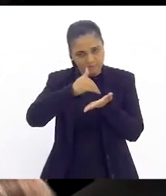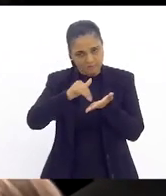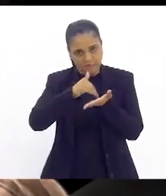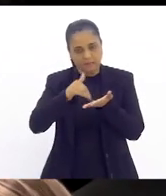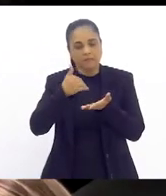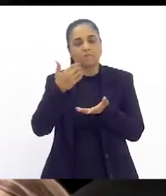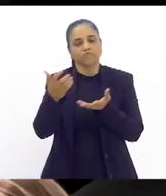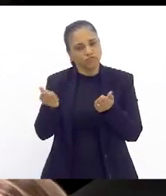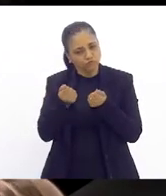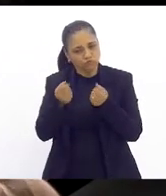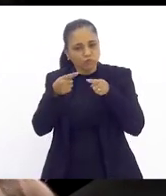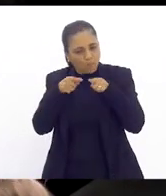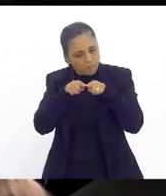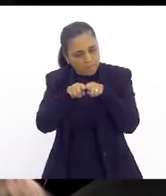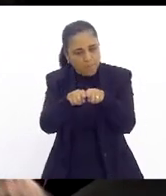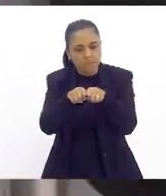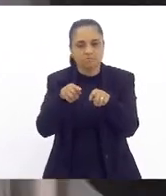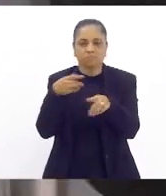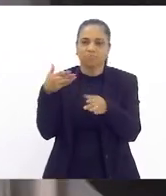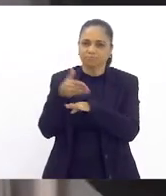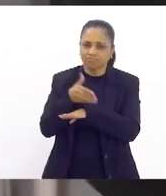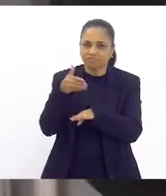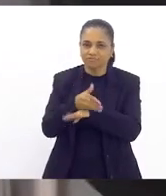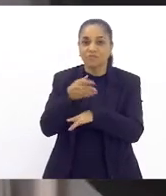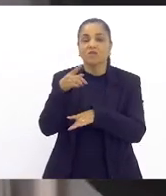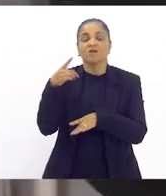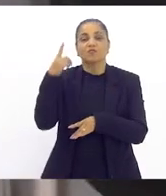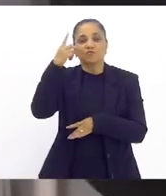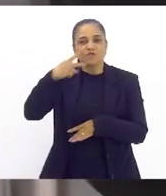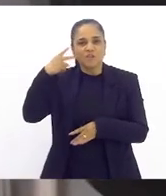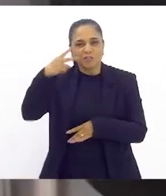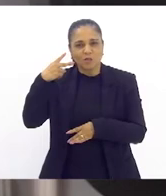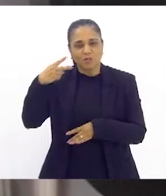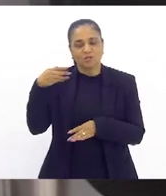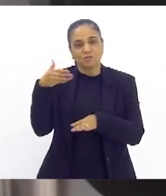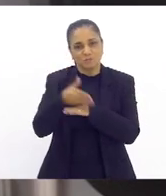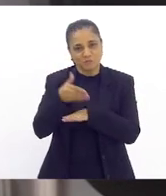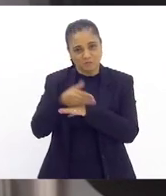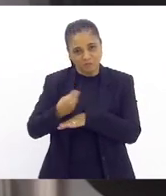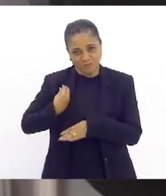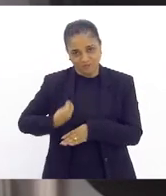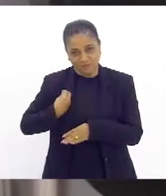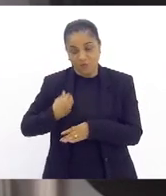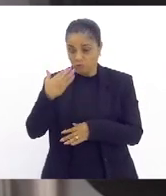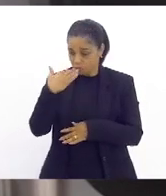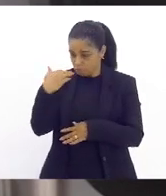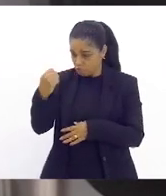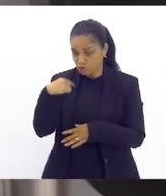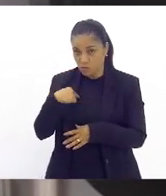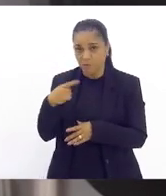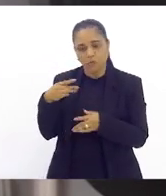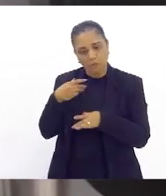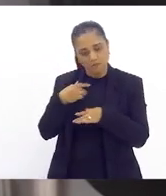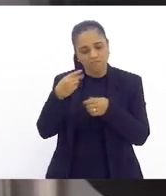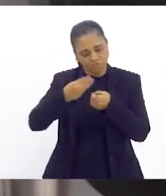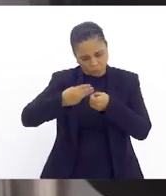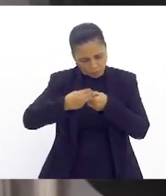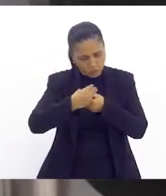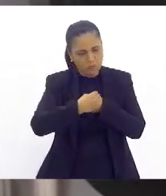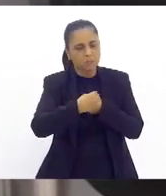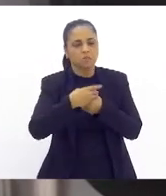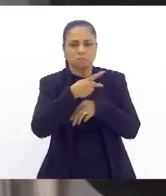que for necessário participar aos vereadores presentes também a gente quando convocado a gente também tem ido aos municípios para poder